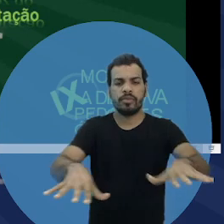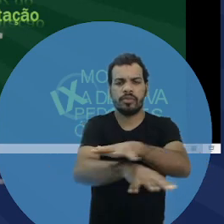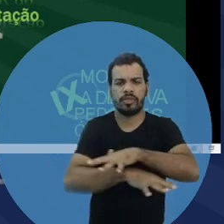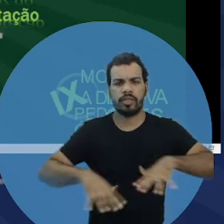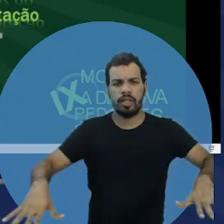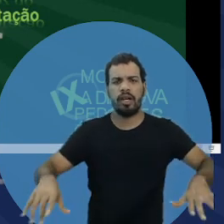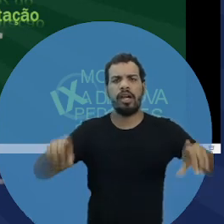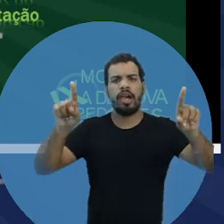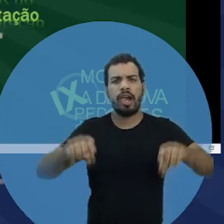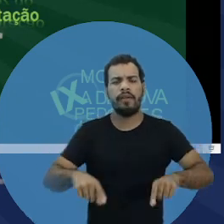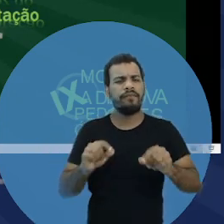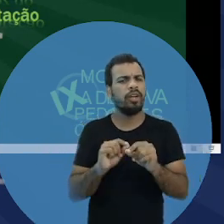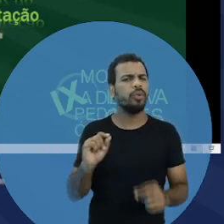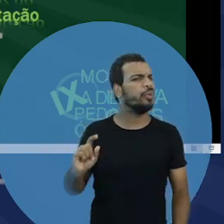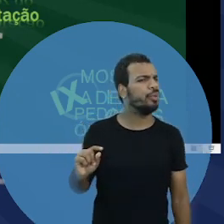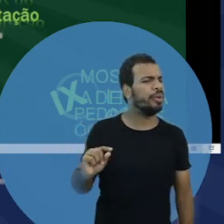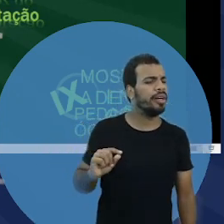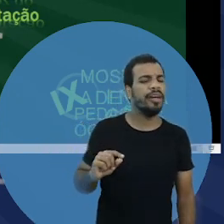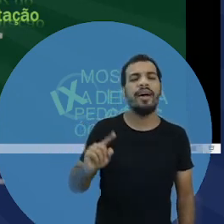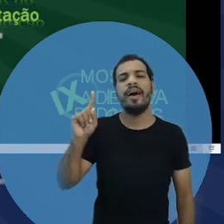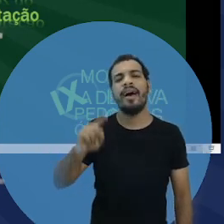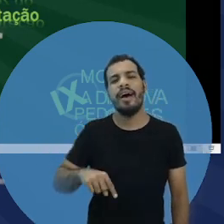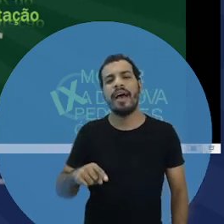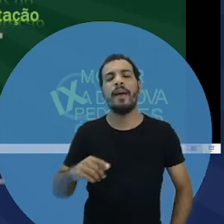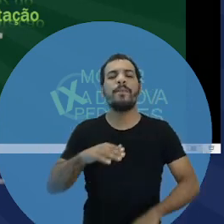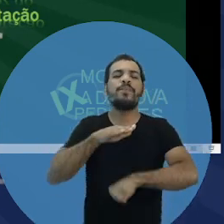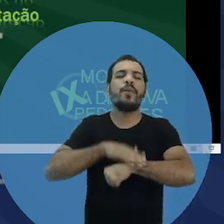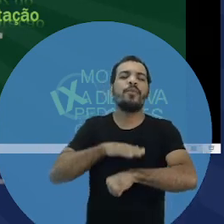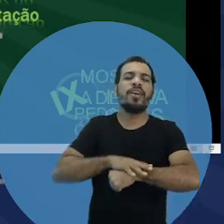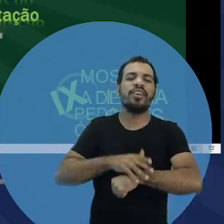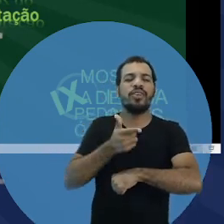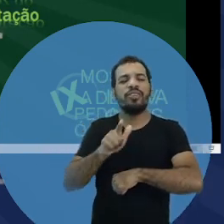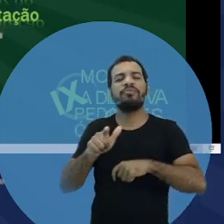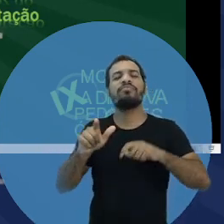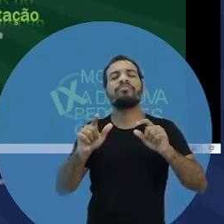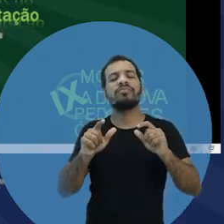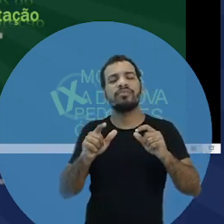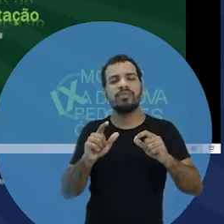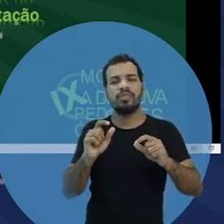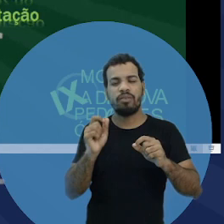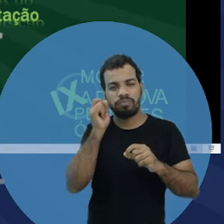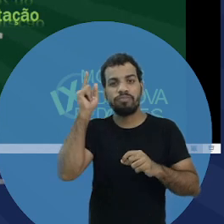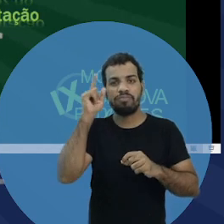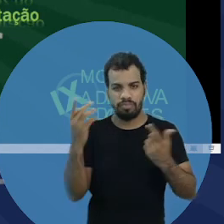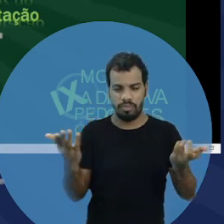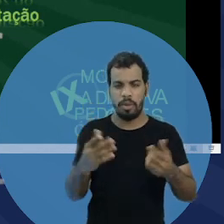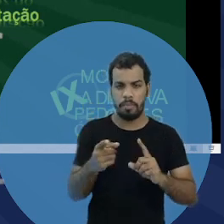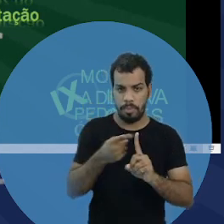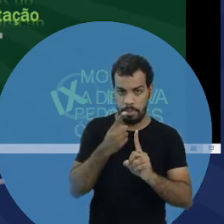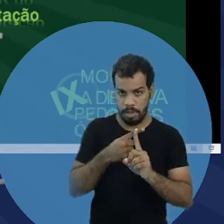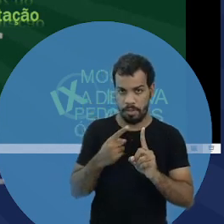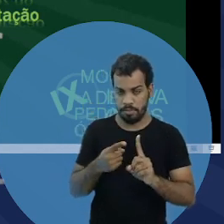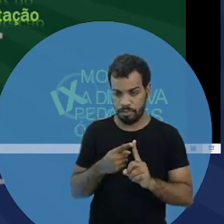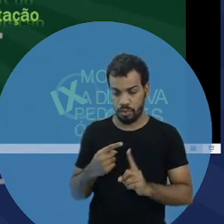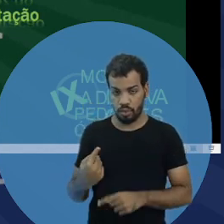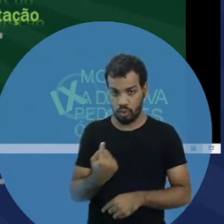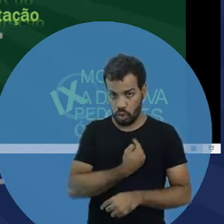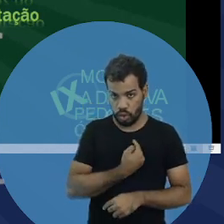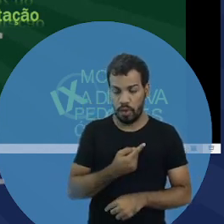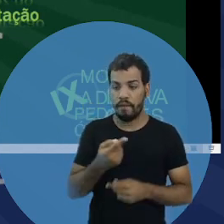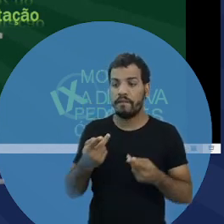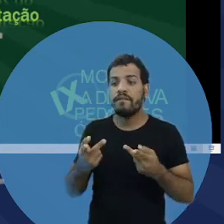realização dos outros momentos que nós realizamos. Primeiramente, nós falamos